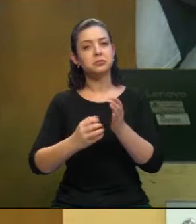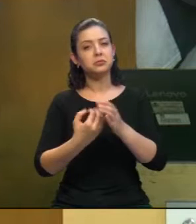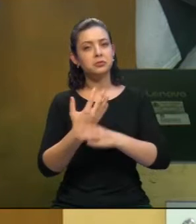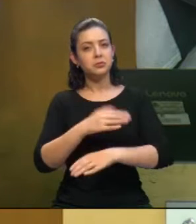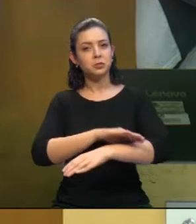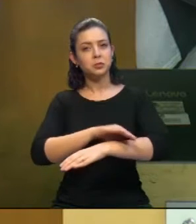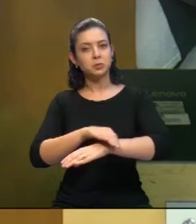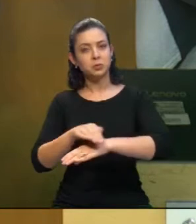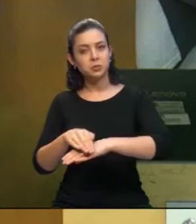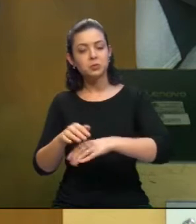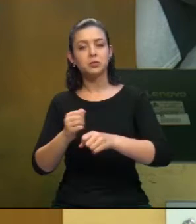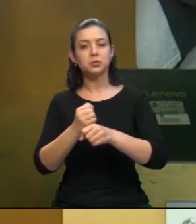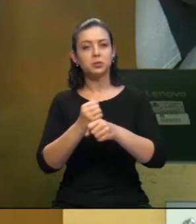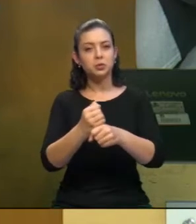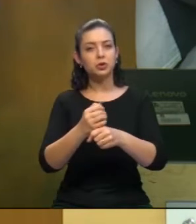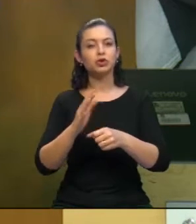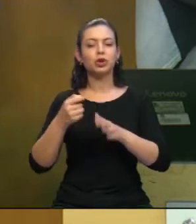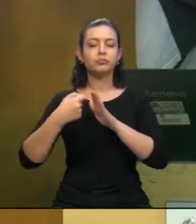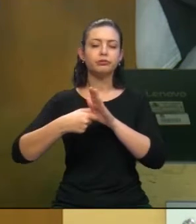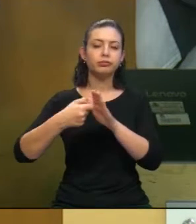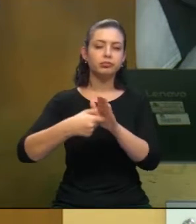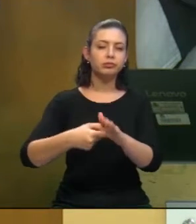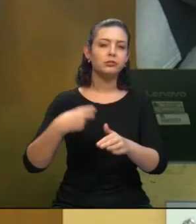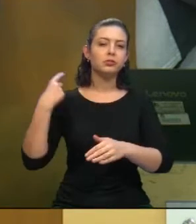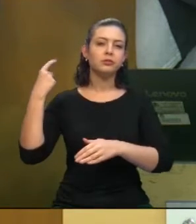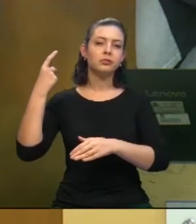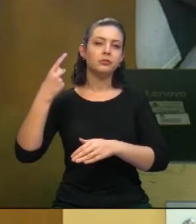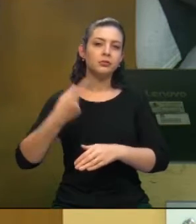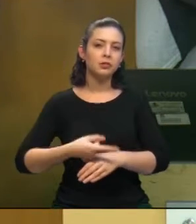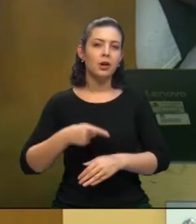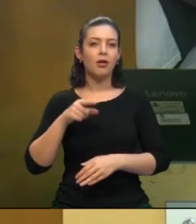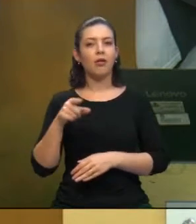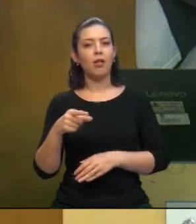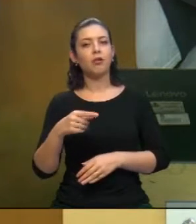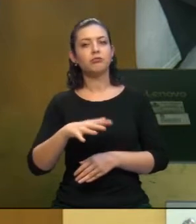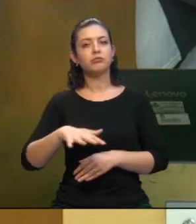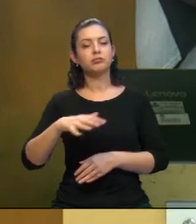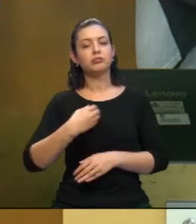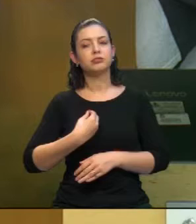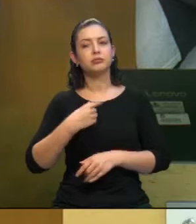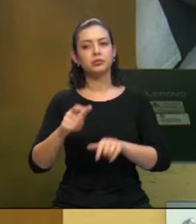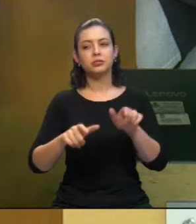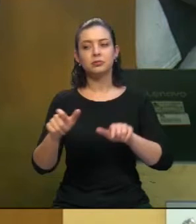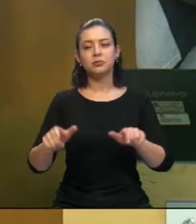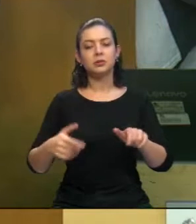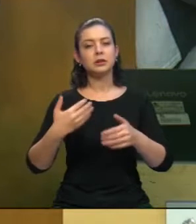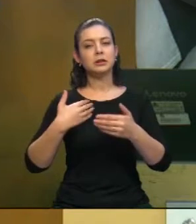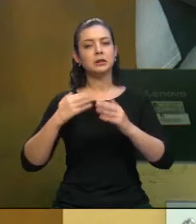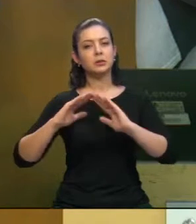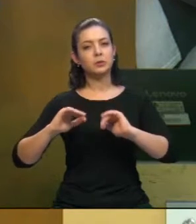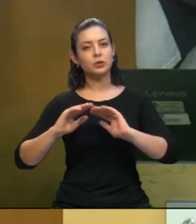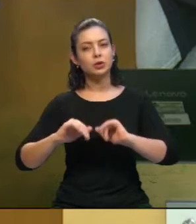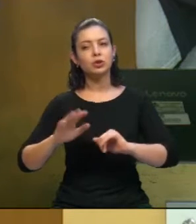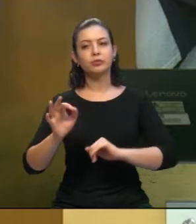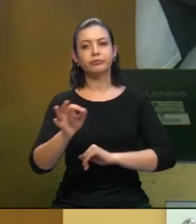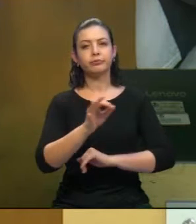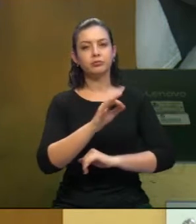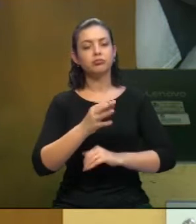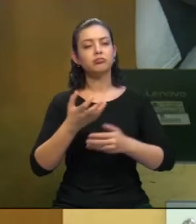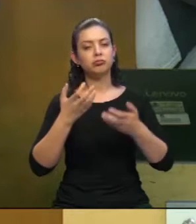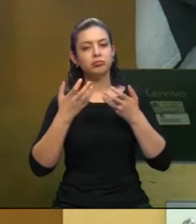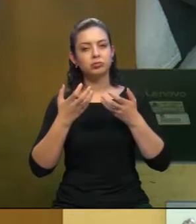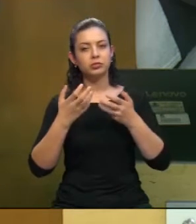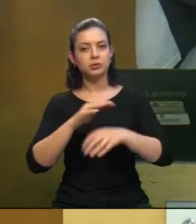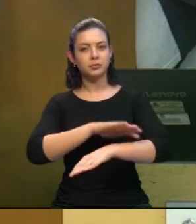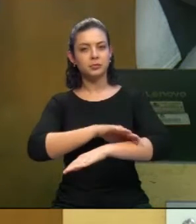um obstáculo e que é uma reivindicação muito antiga no pagador de andado pelos moradores de lácteos ct com certeza com a implantação